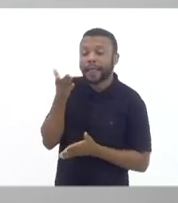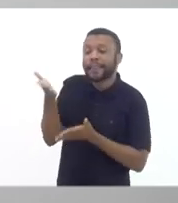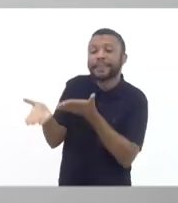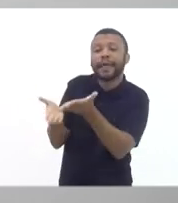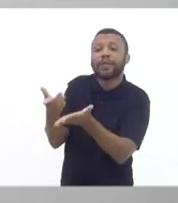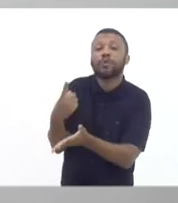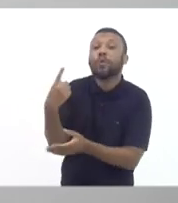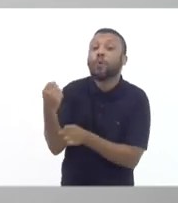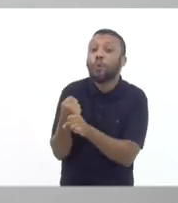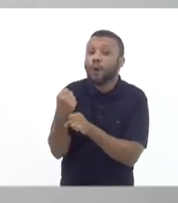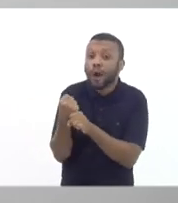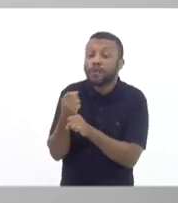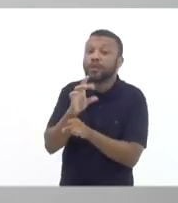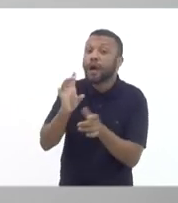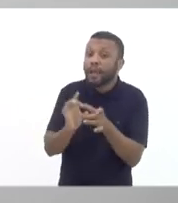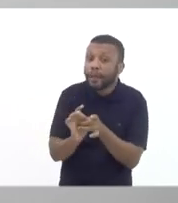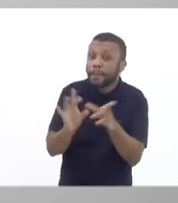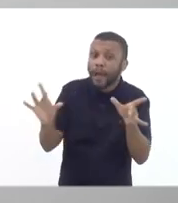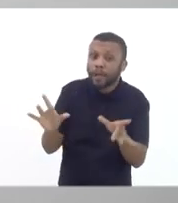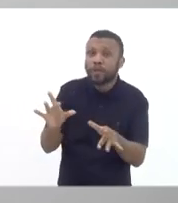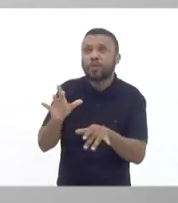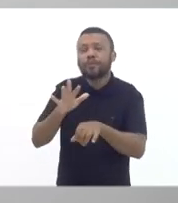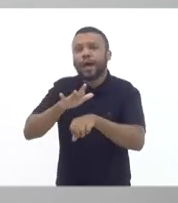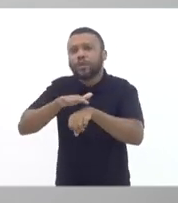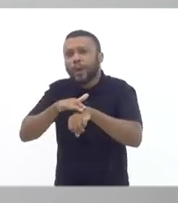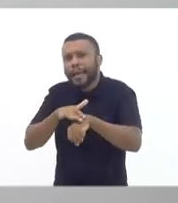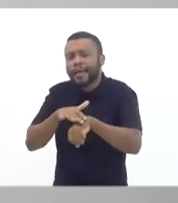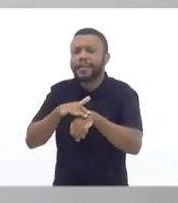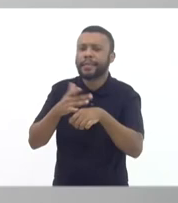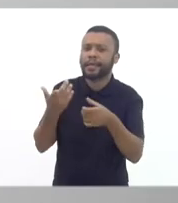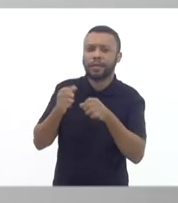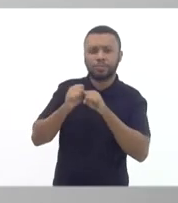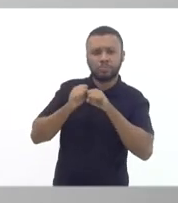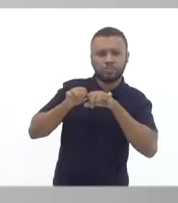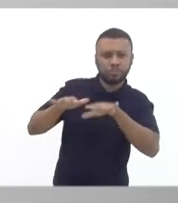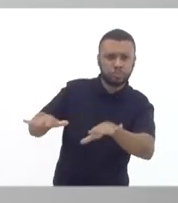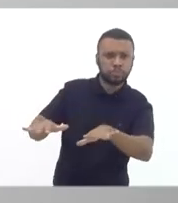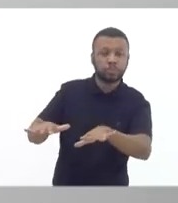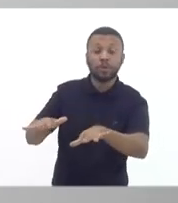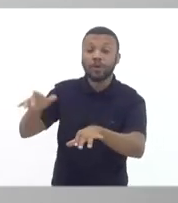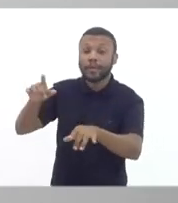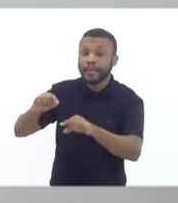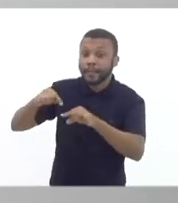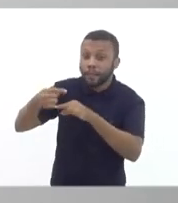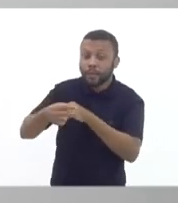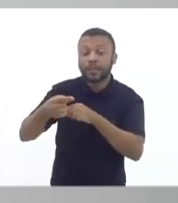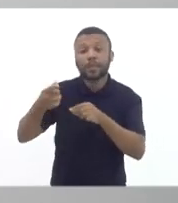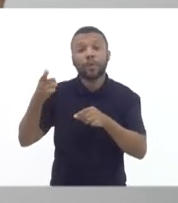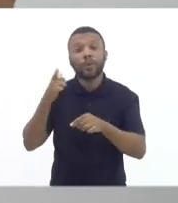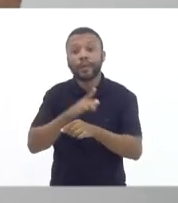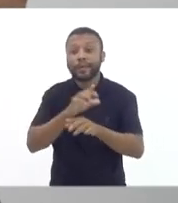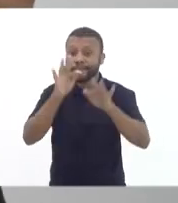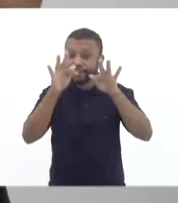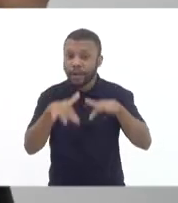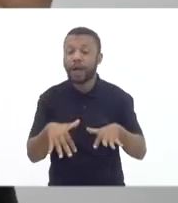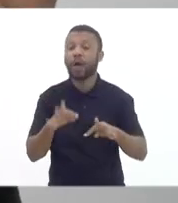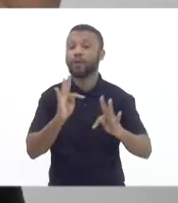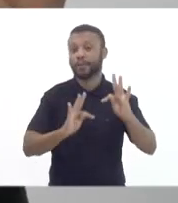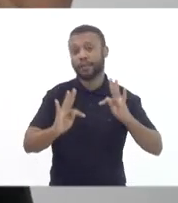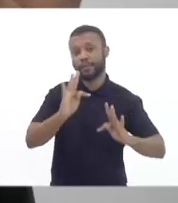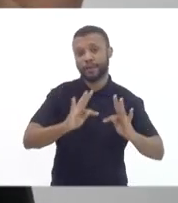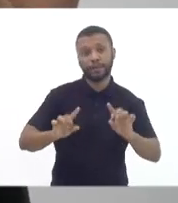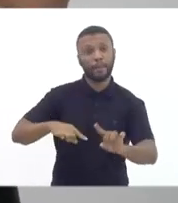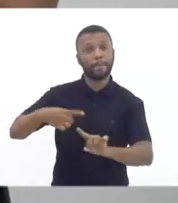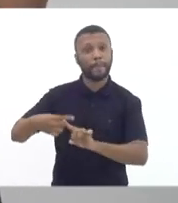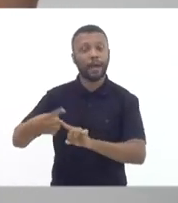1 ano e só libero ele de uma doença zoonótica ou micótica depois que ele faz o tratamento e o exame de sangue de